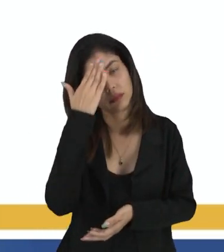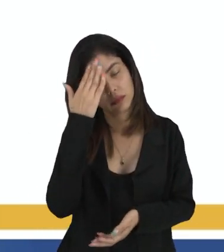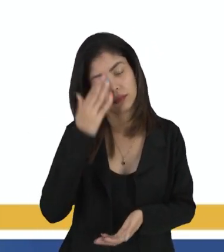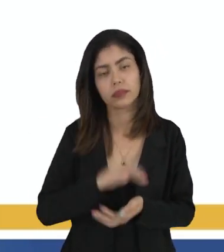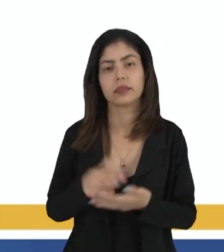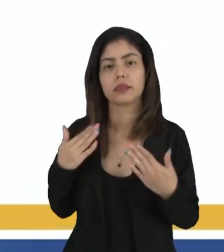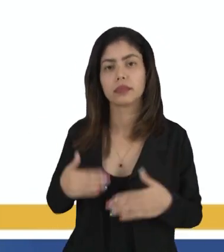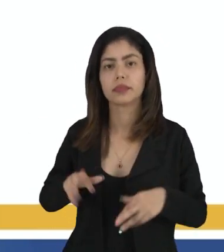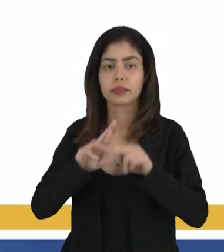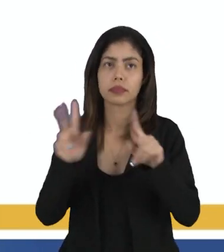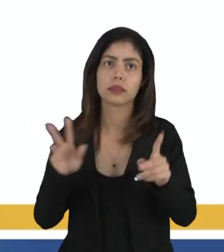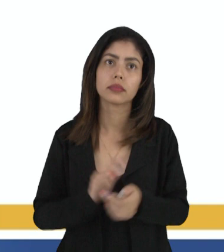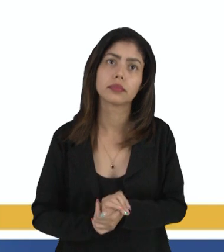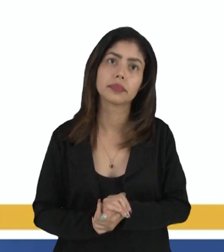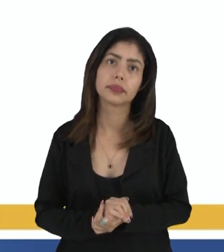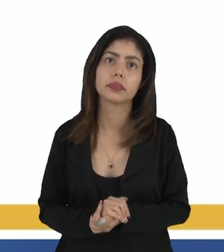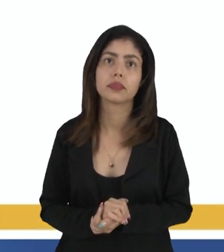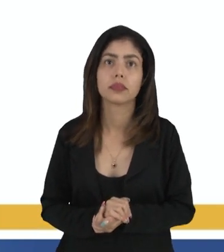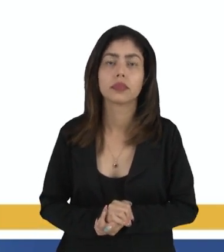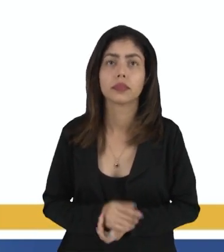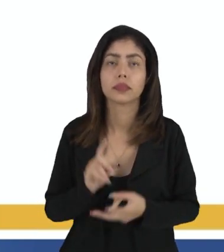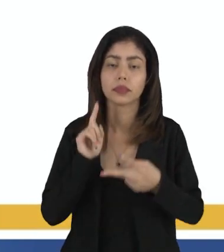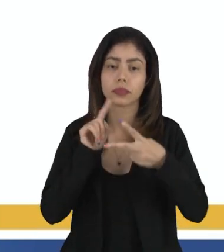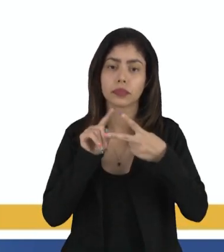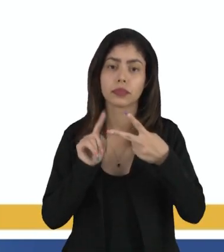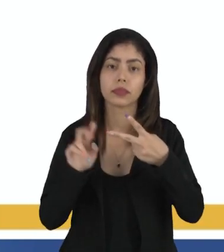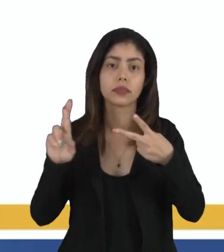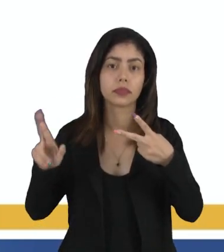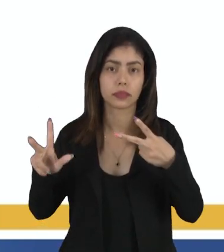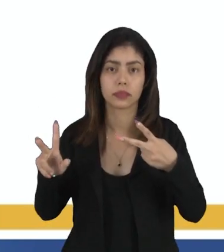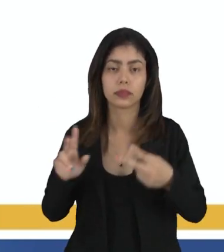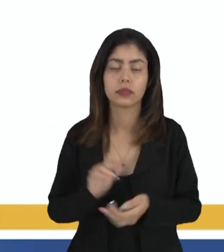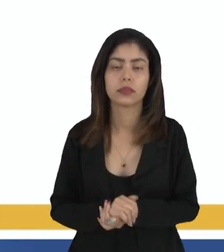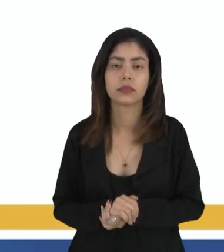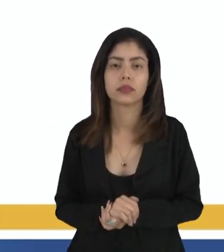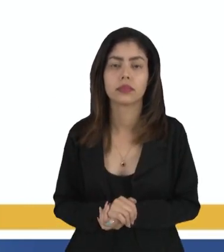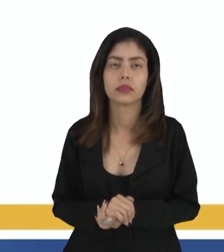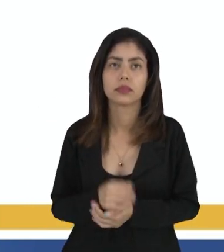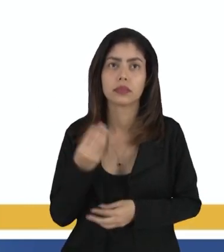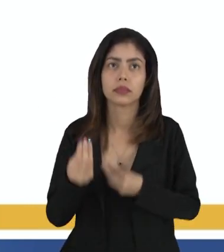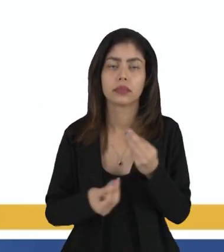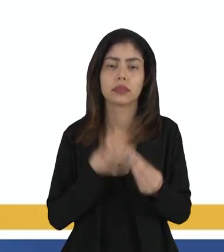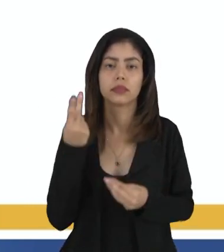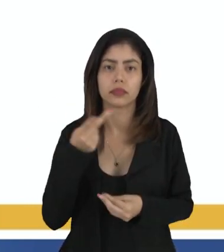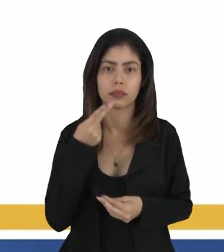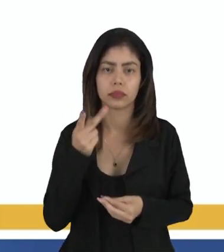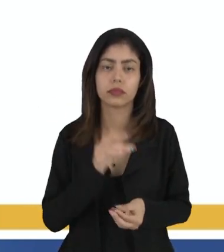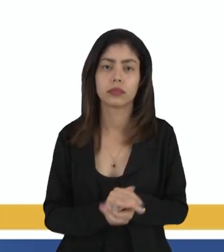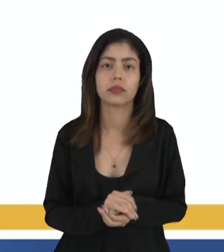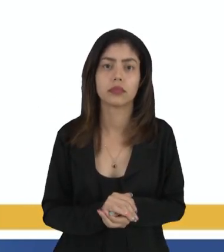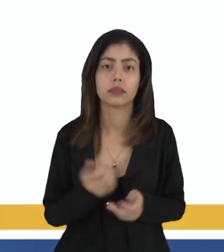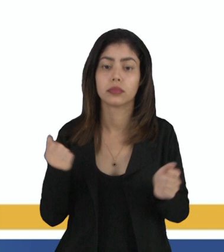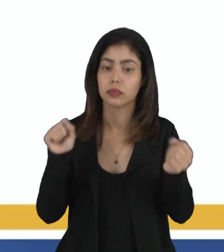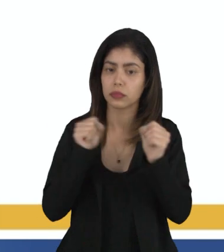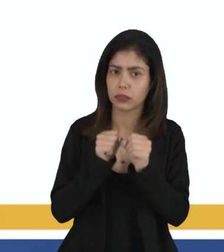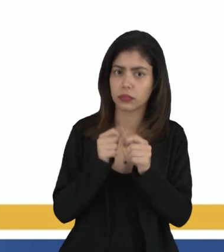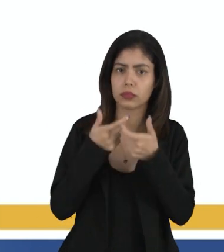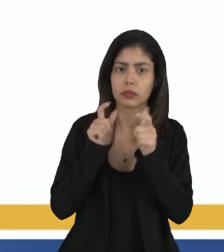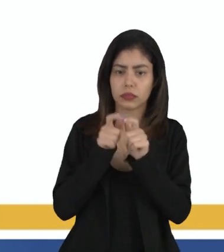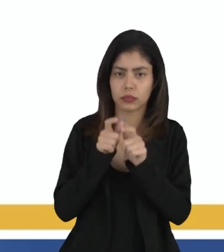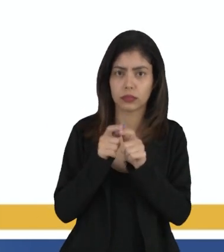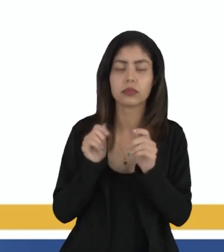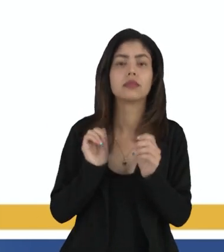são corpos diferentes. Então imagine se você tem dois corpos diferentes. Como eu já falei, eles têm partículas menores e